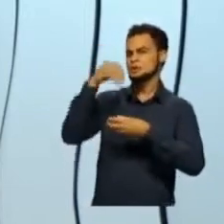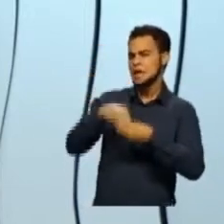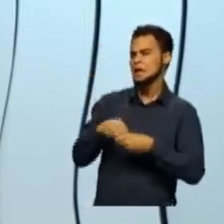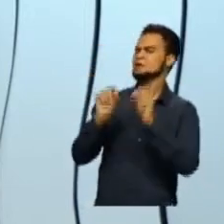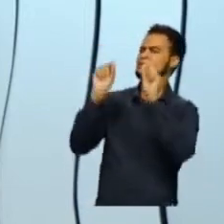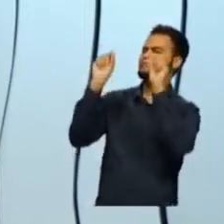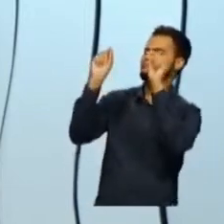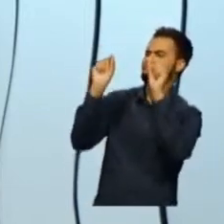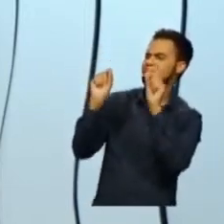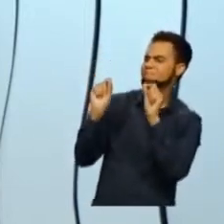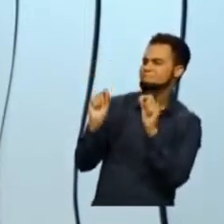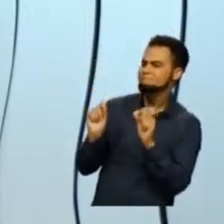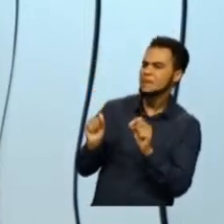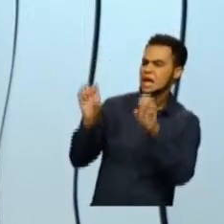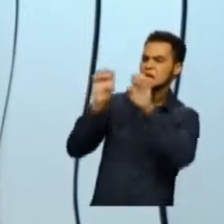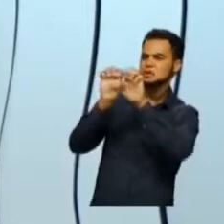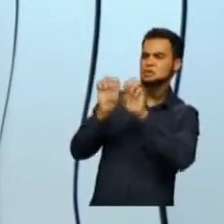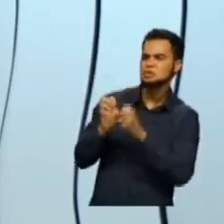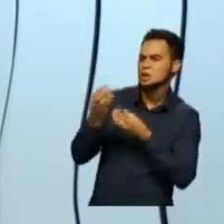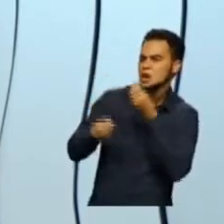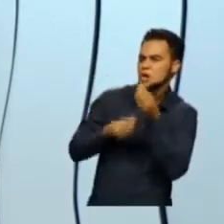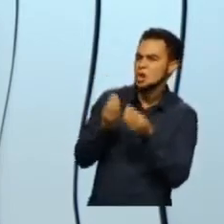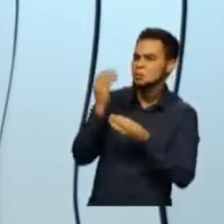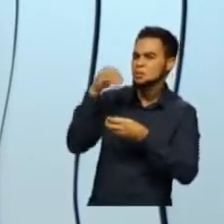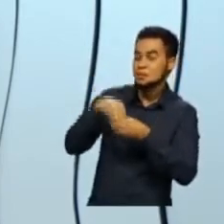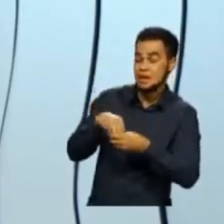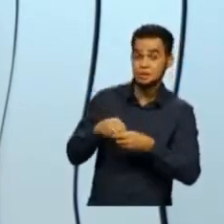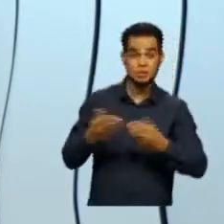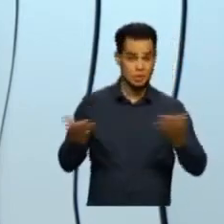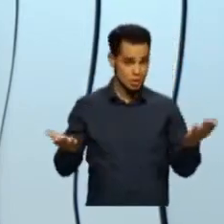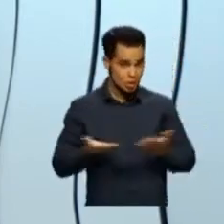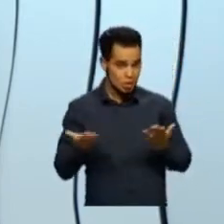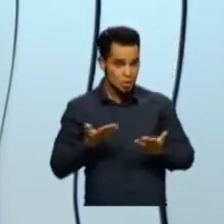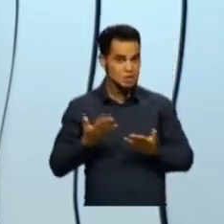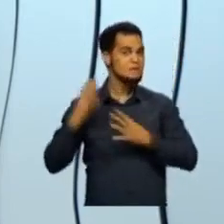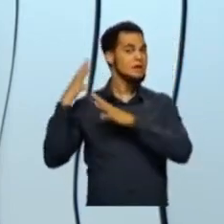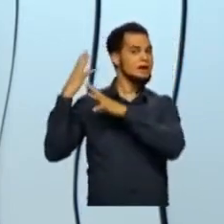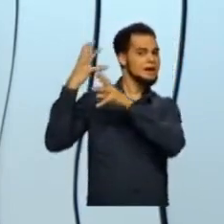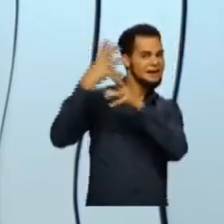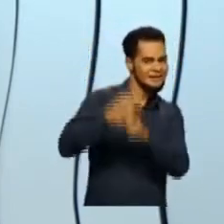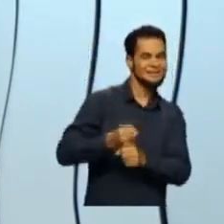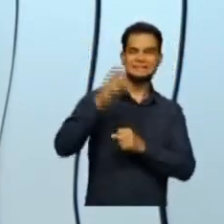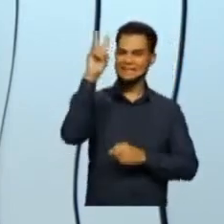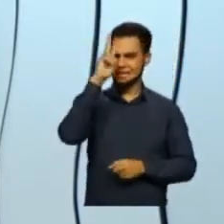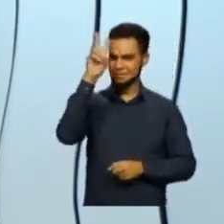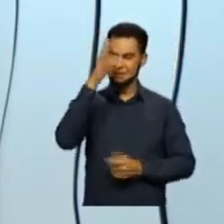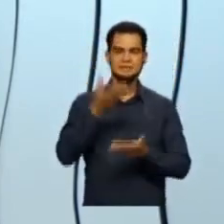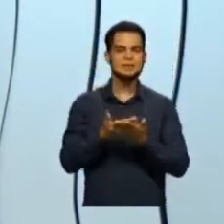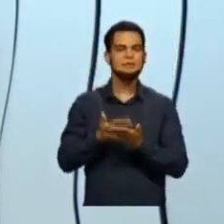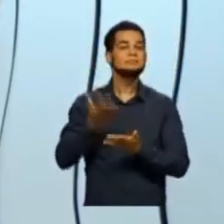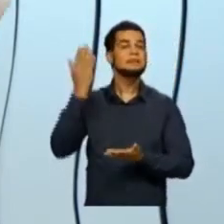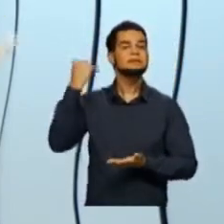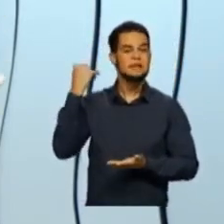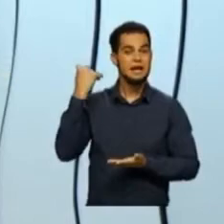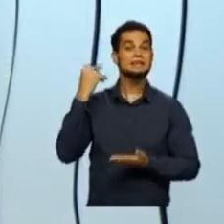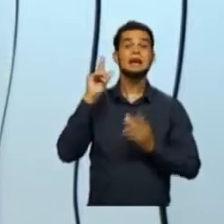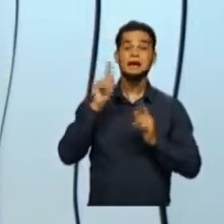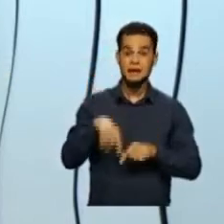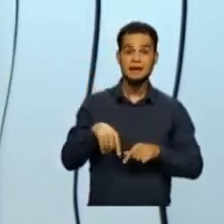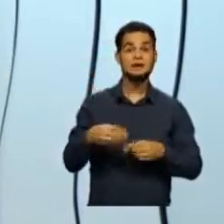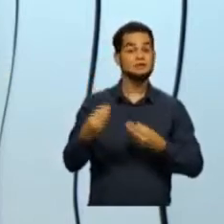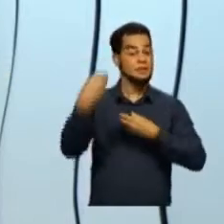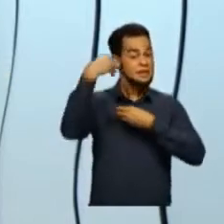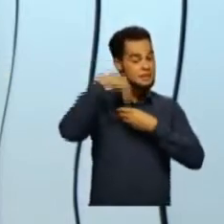órgãos, da função. Hoje é uma retomada da aula anterior, que é sobre o sistema